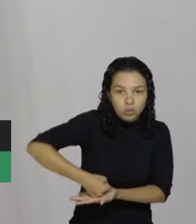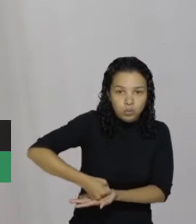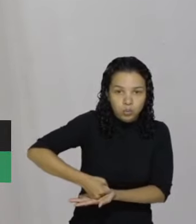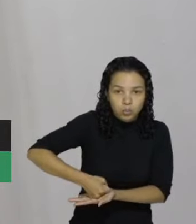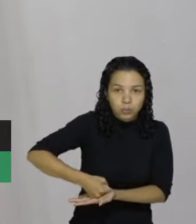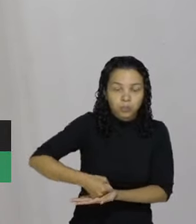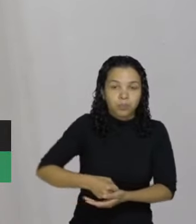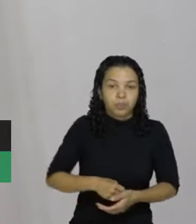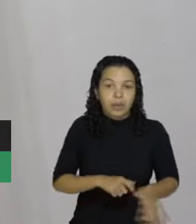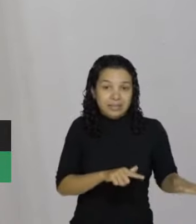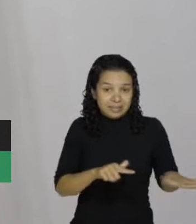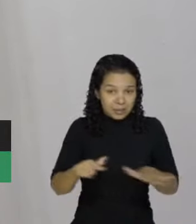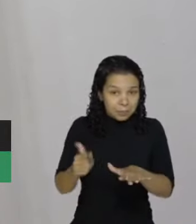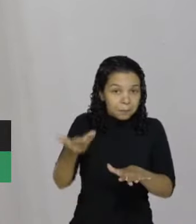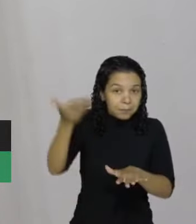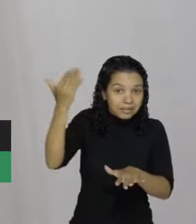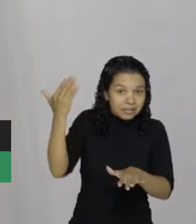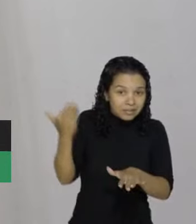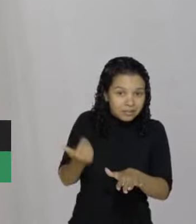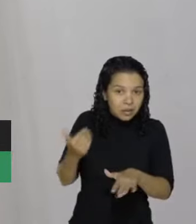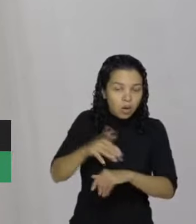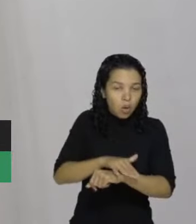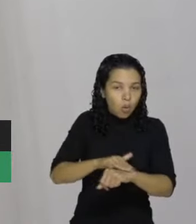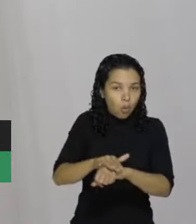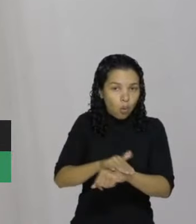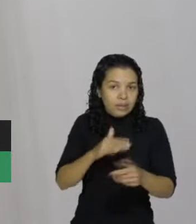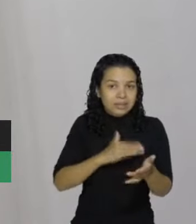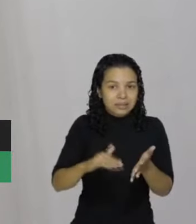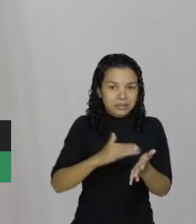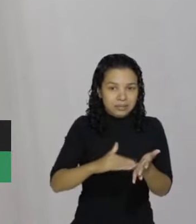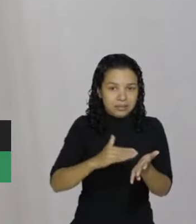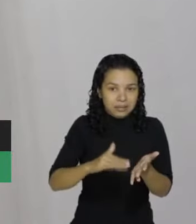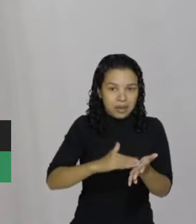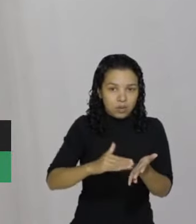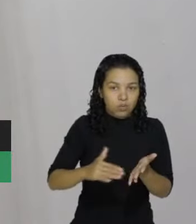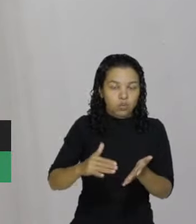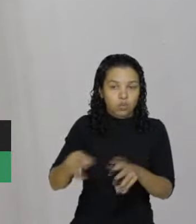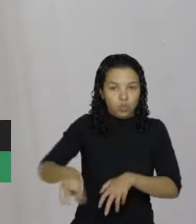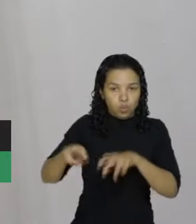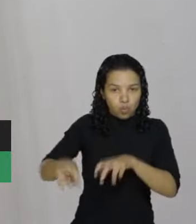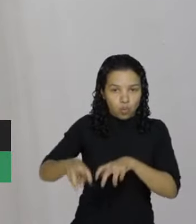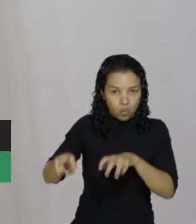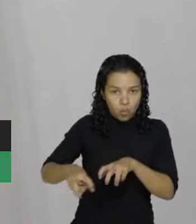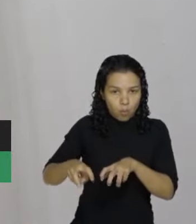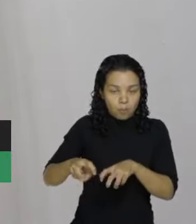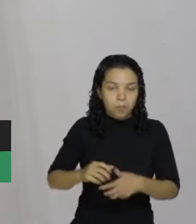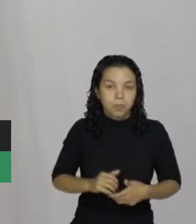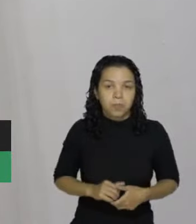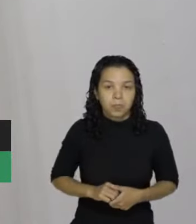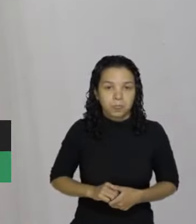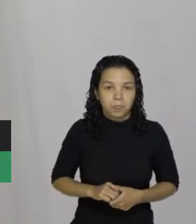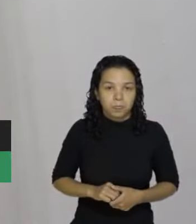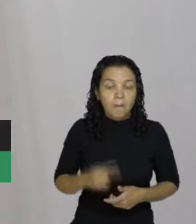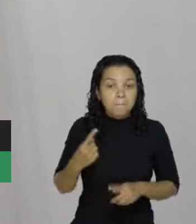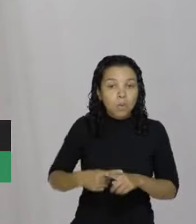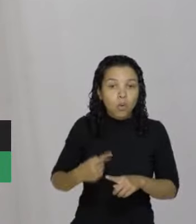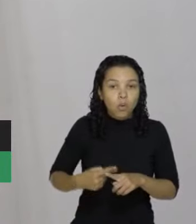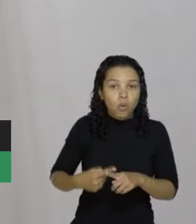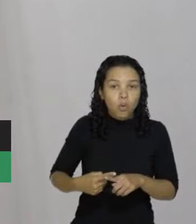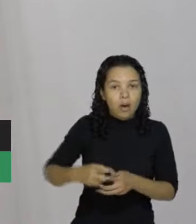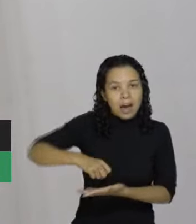esta situação com o secretário de Agricultura, Valdir Colato, porque o alho